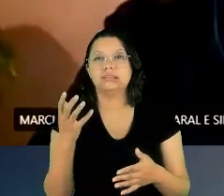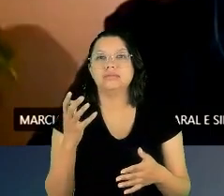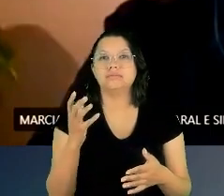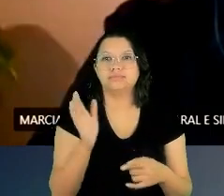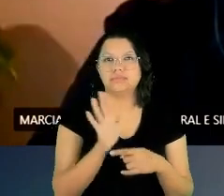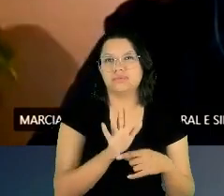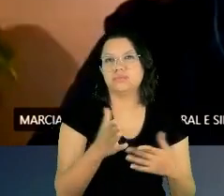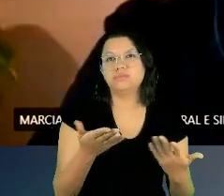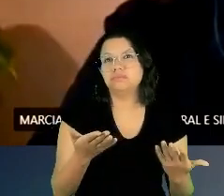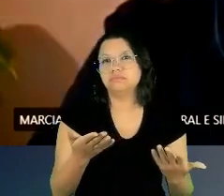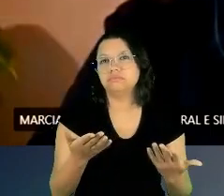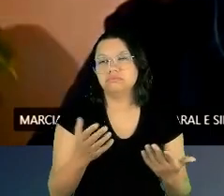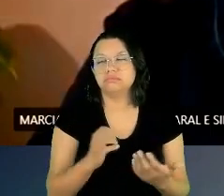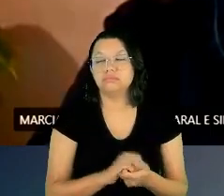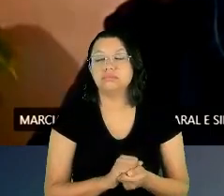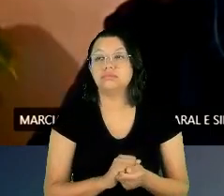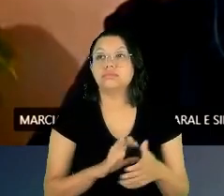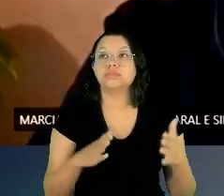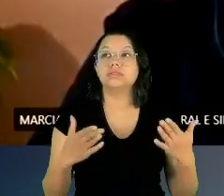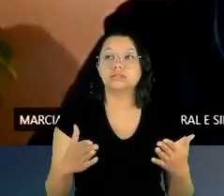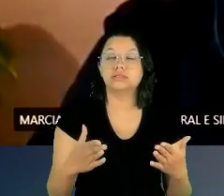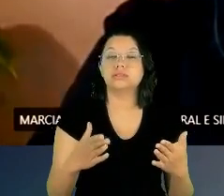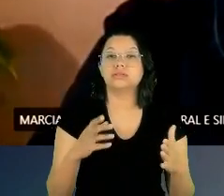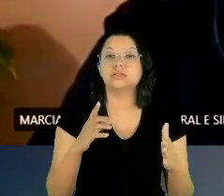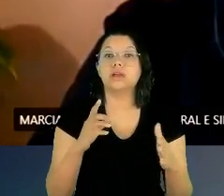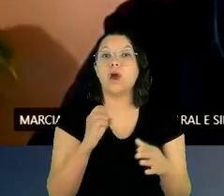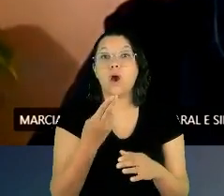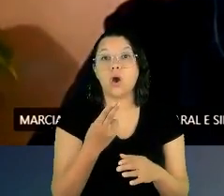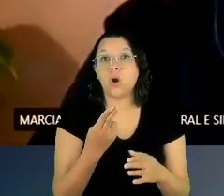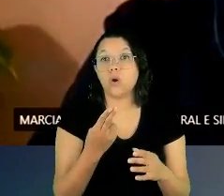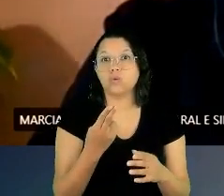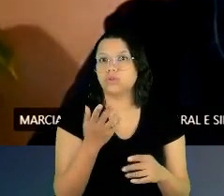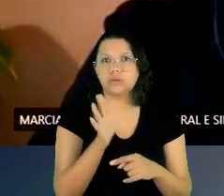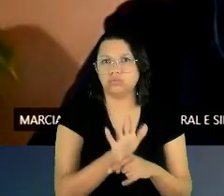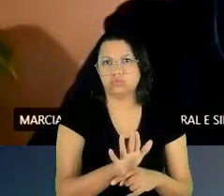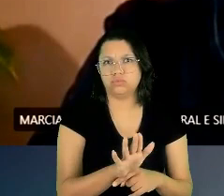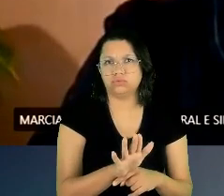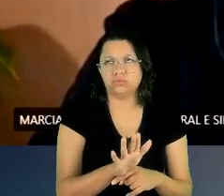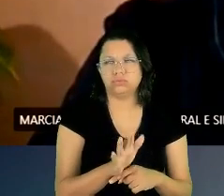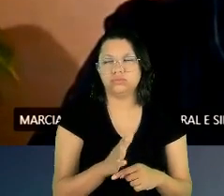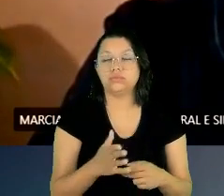que aí vem minha pergunta em relação ao experimento na sua tese.